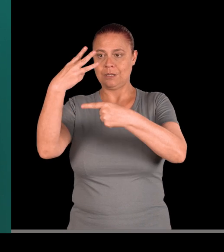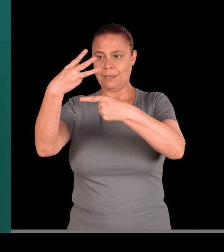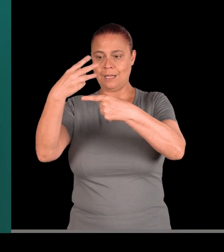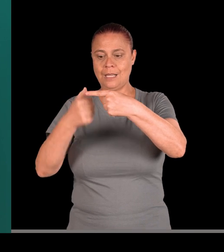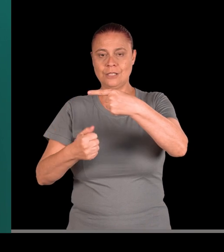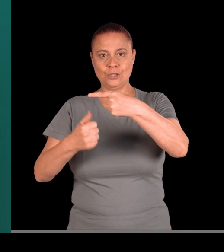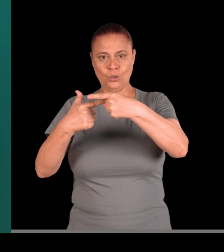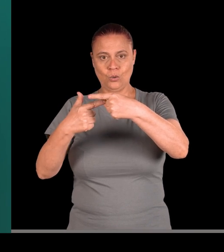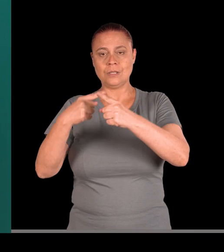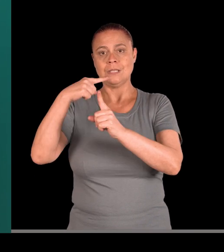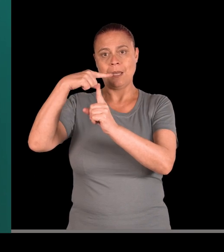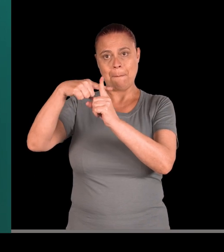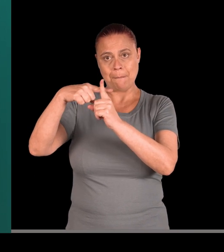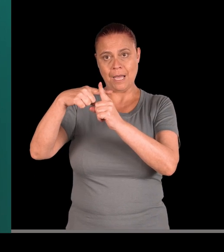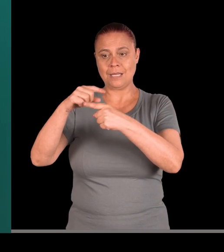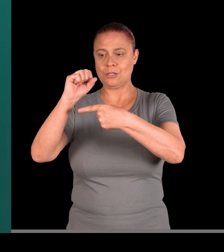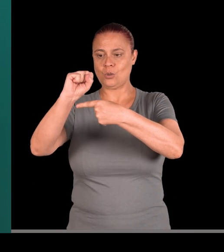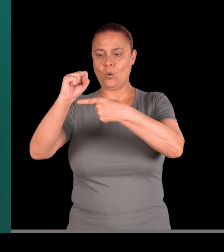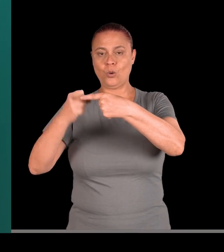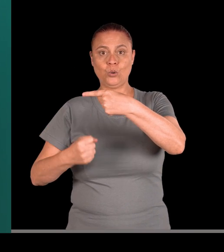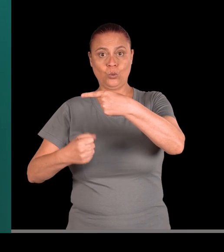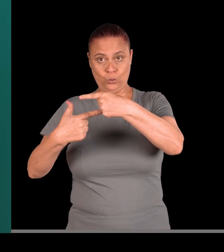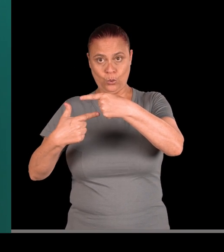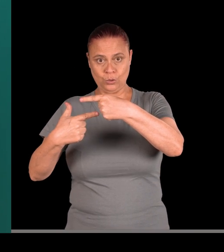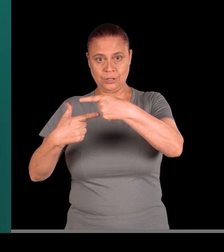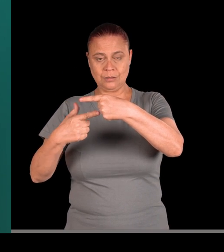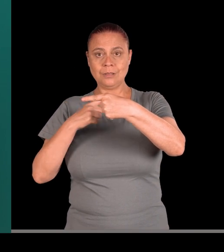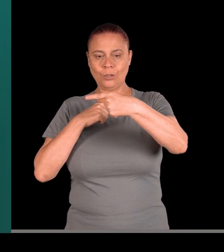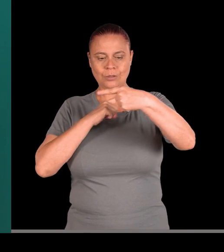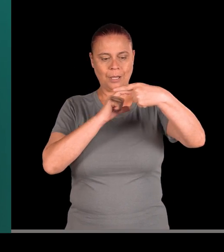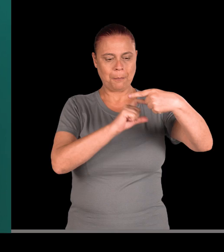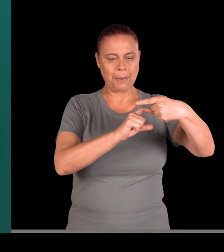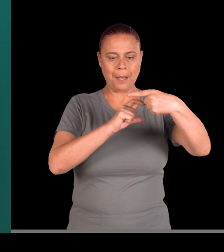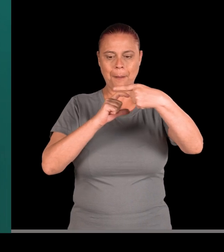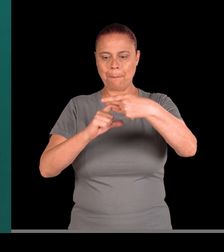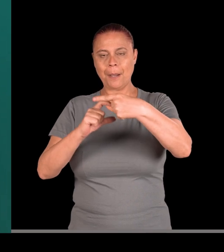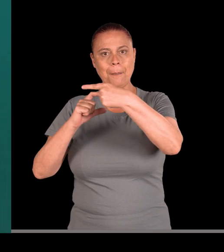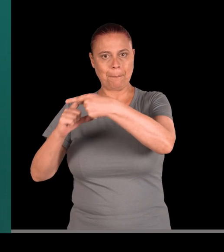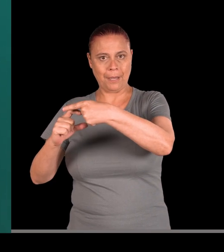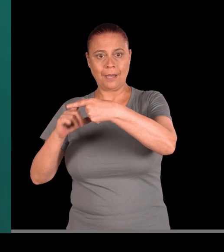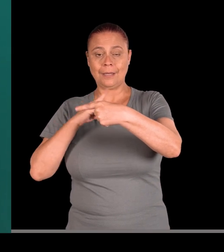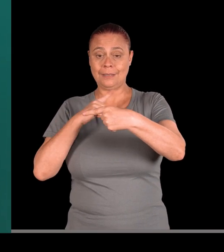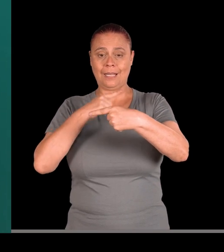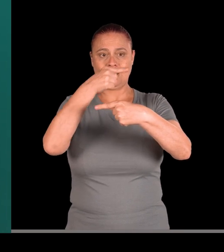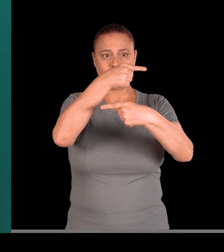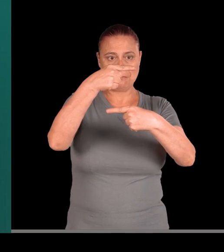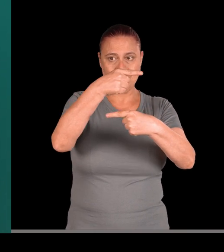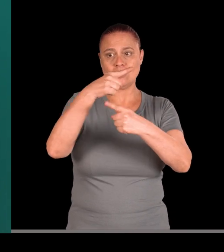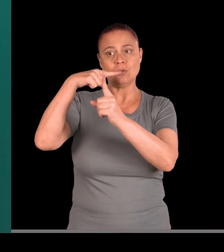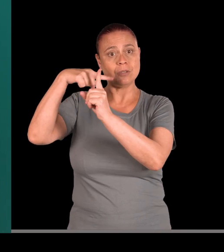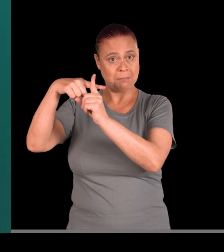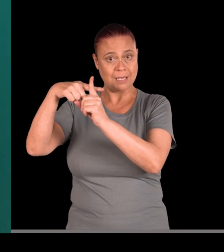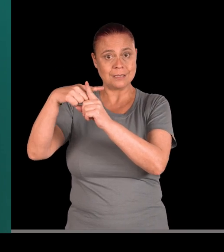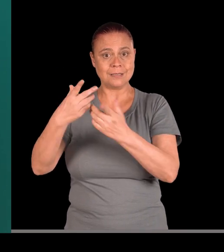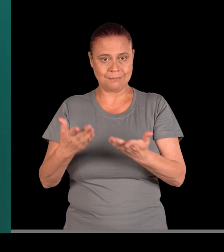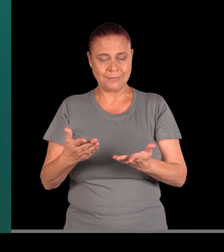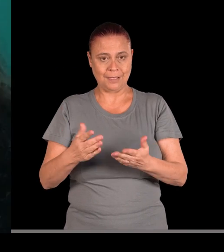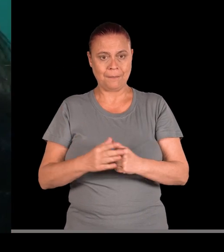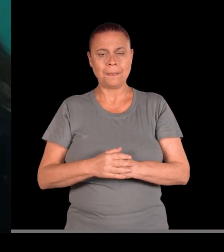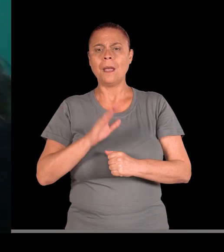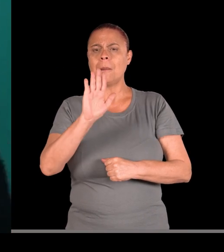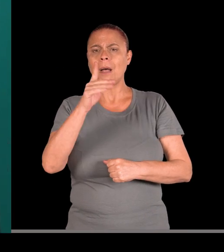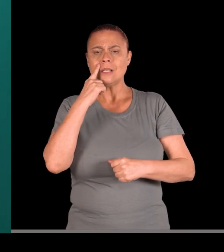menos 3 dozeavos mais 8 dozeavos. Nós temos uma subtração e uma